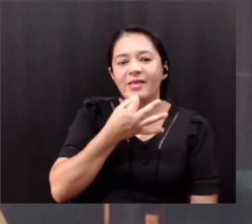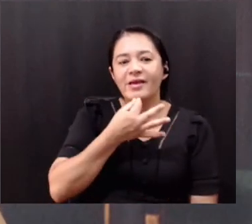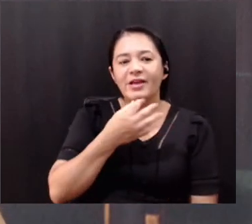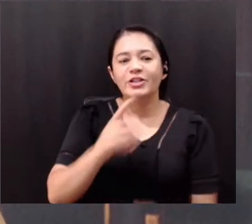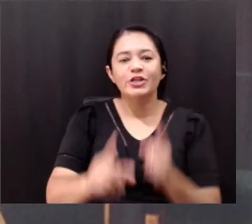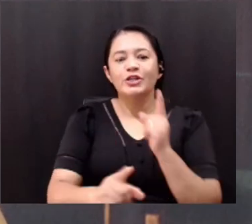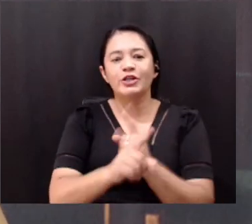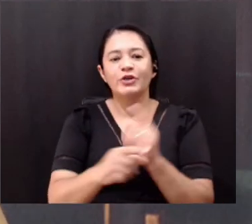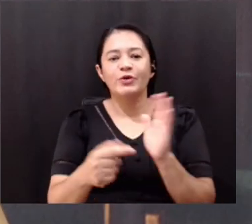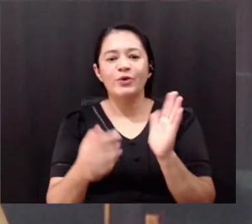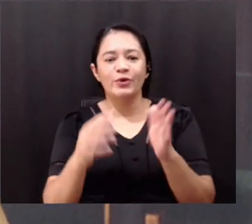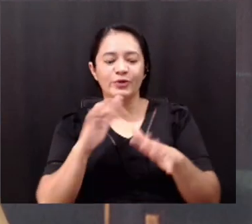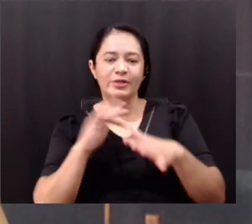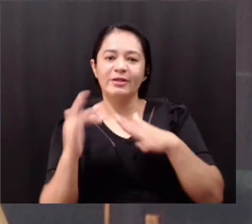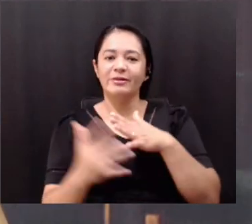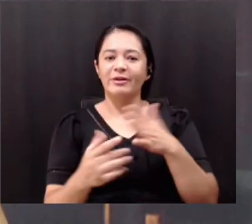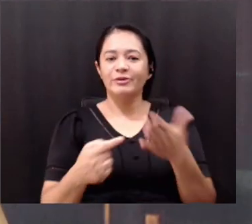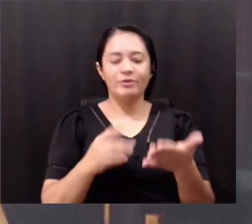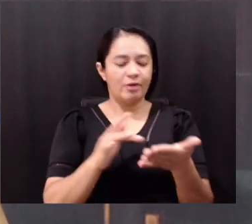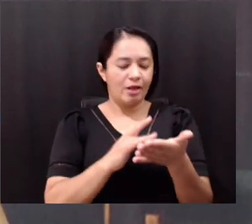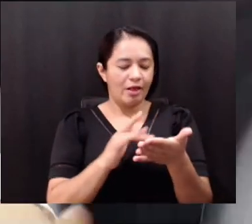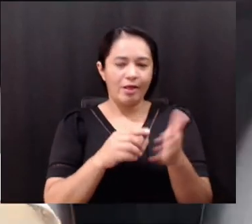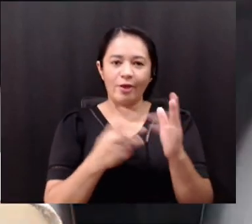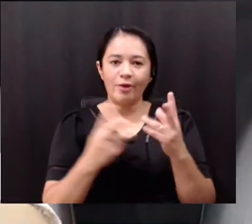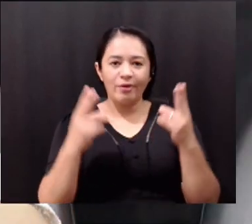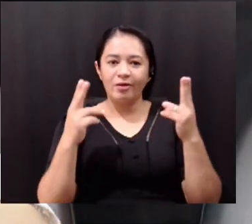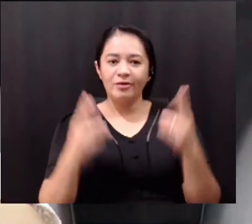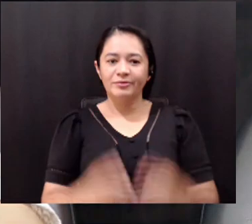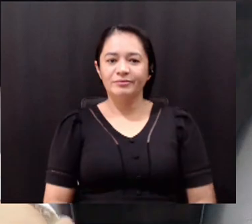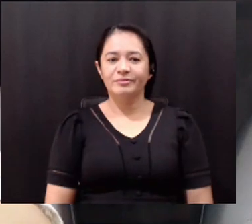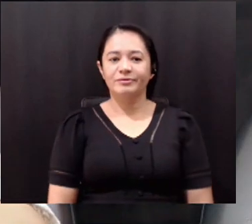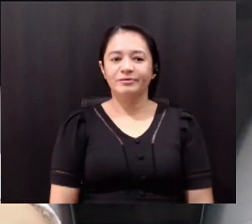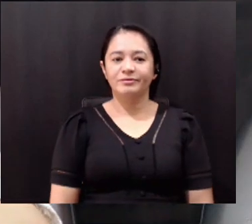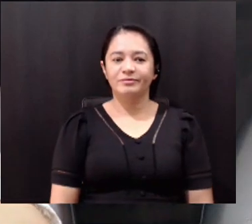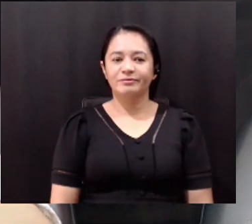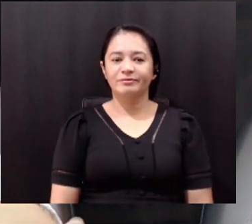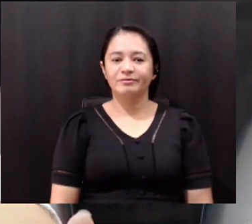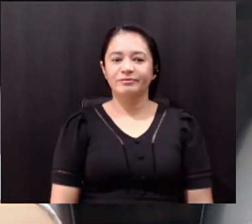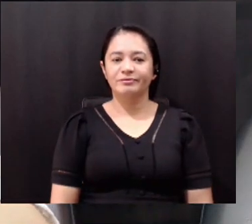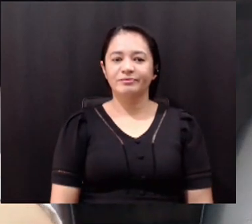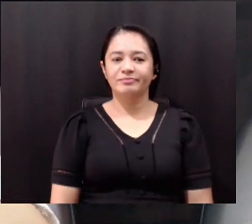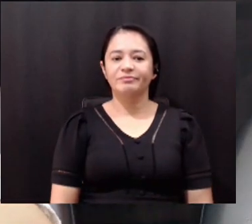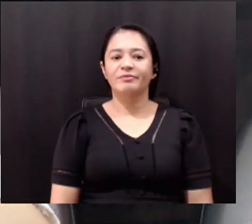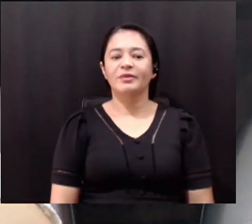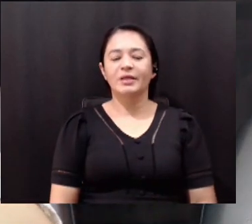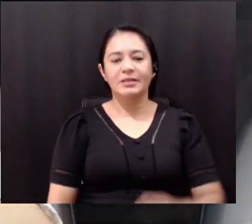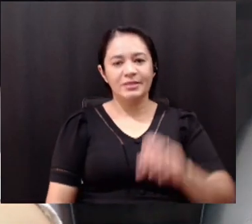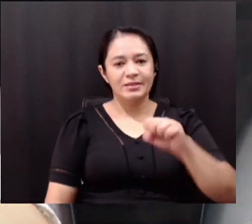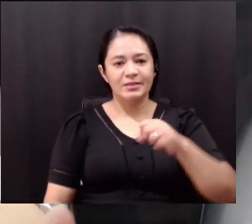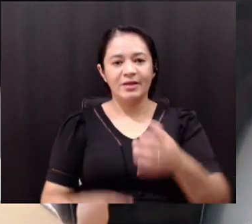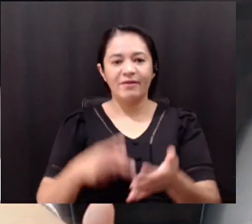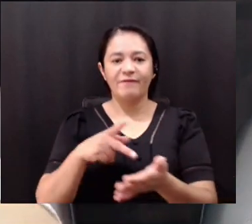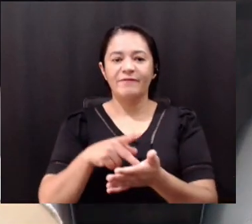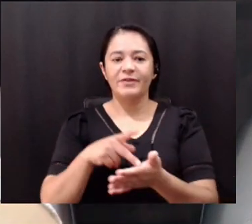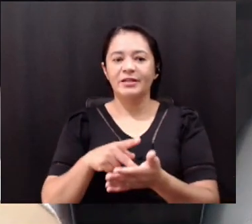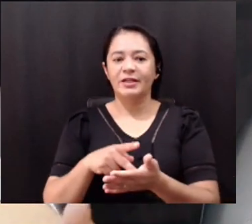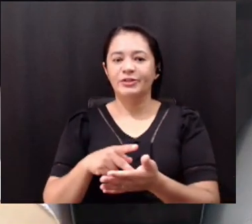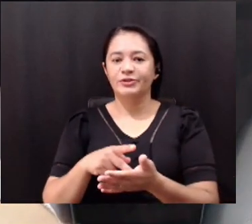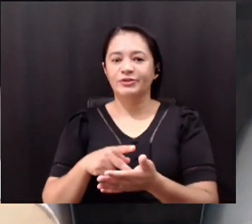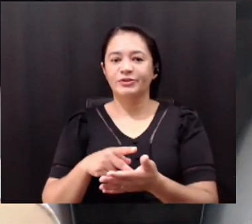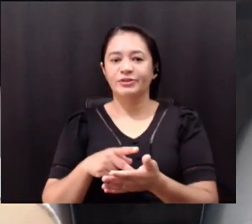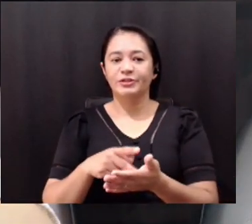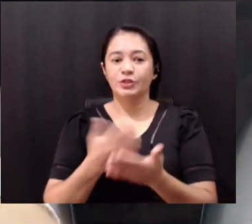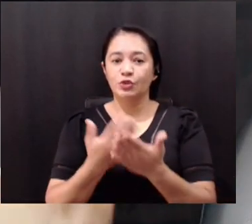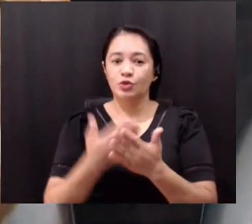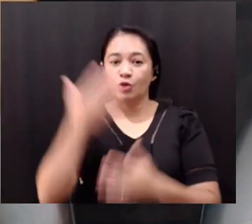rede social. Sim, isso é verdade. Tanto vale para o trabalho, principalmente. Os estudos já mostram que 5 minutos de Facebook